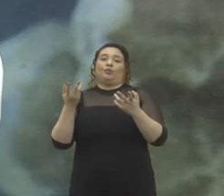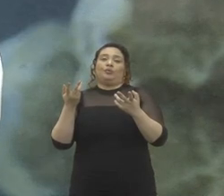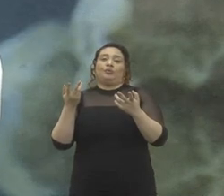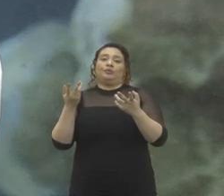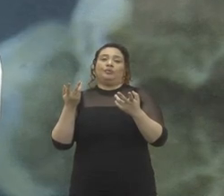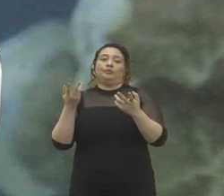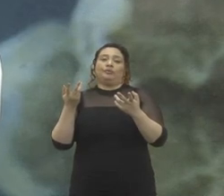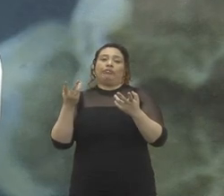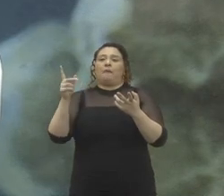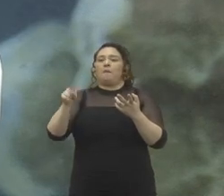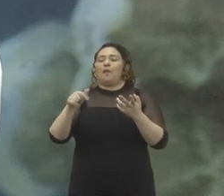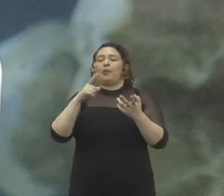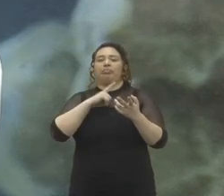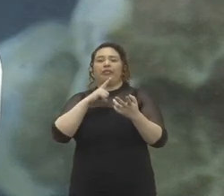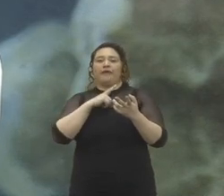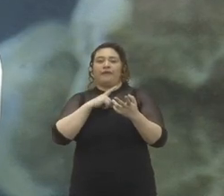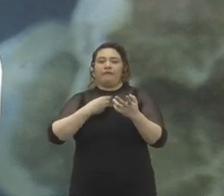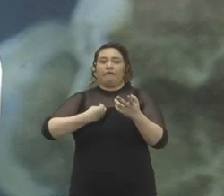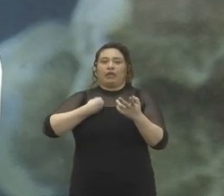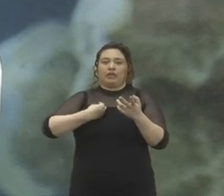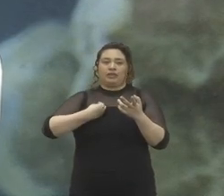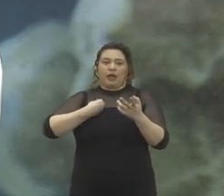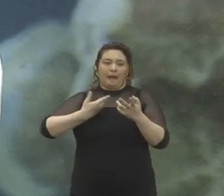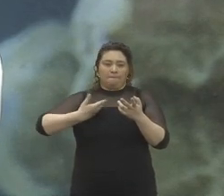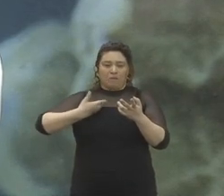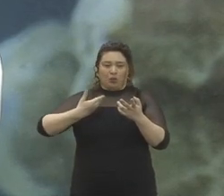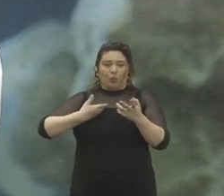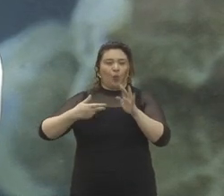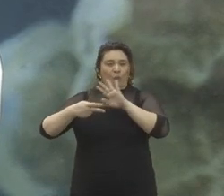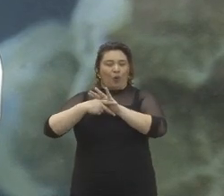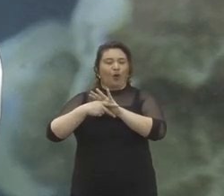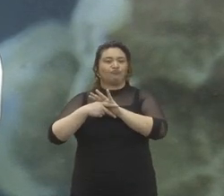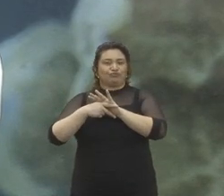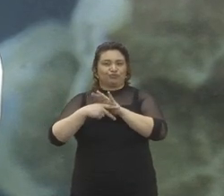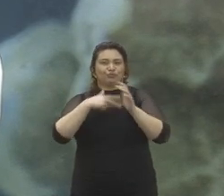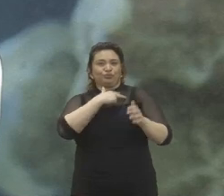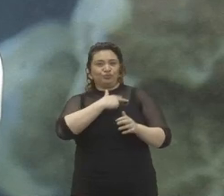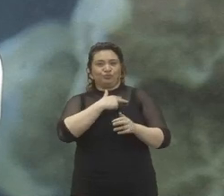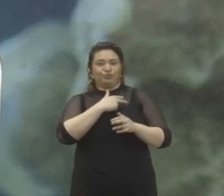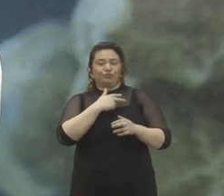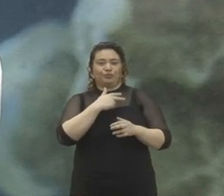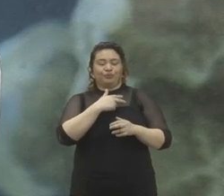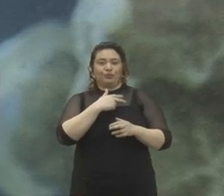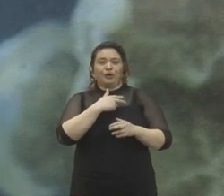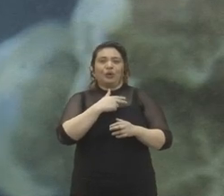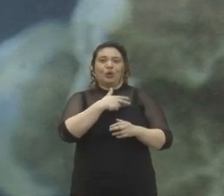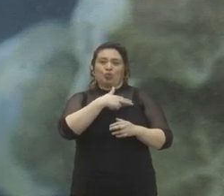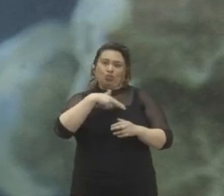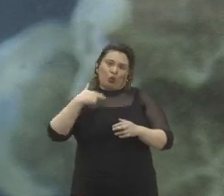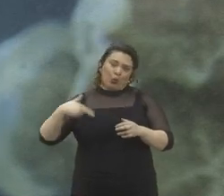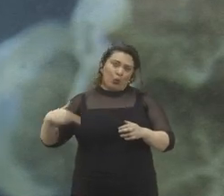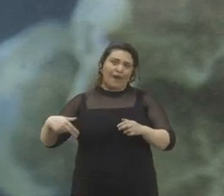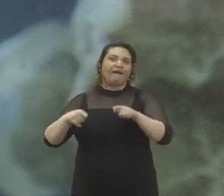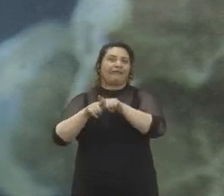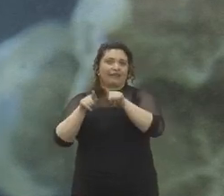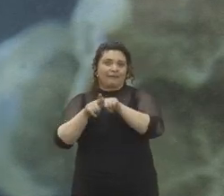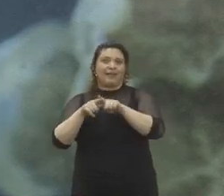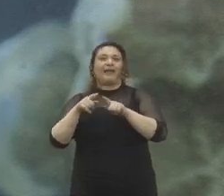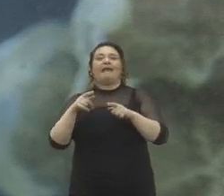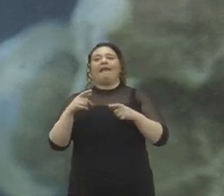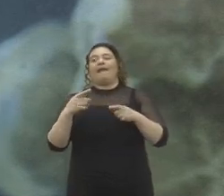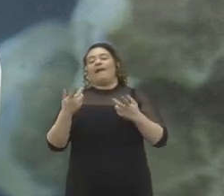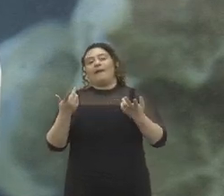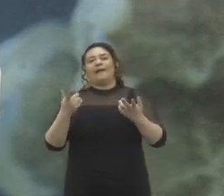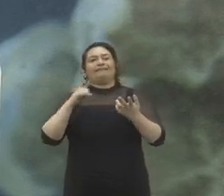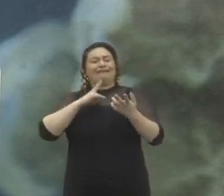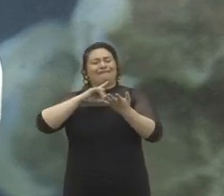depois o o nosso amigo norueguês amen né o m e